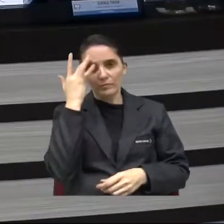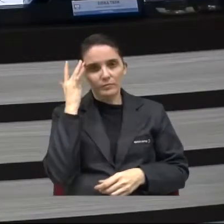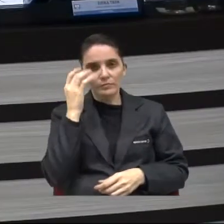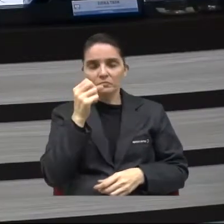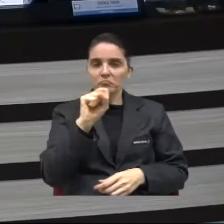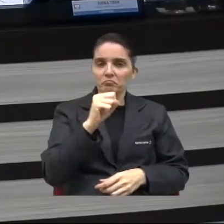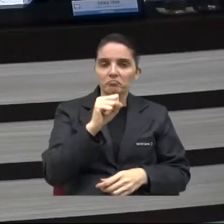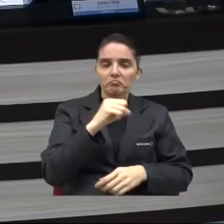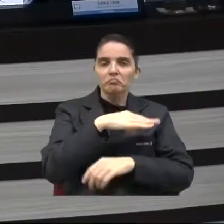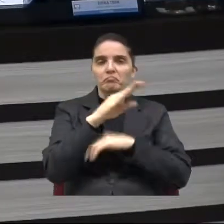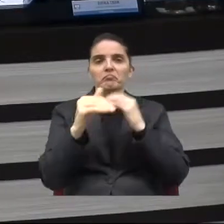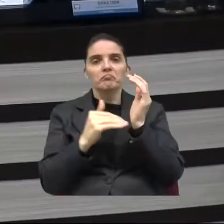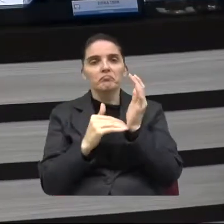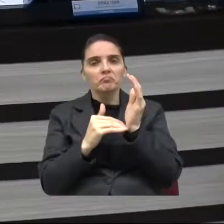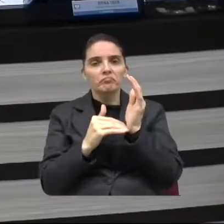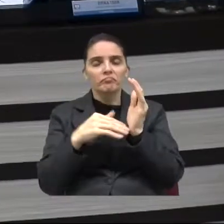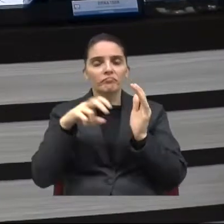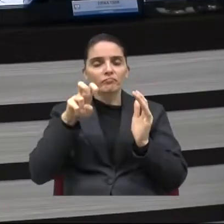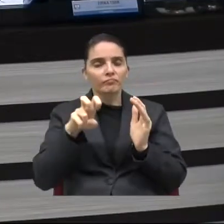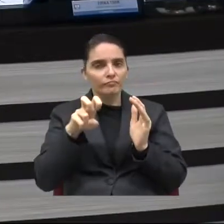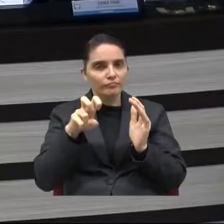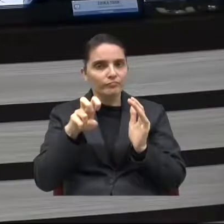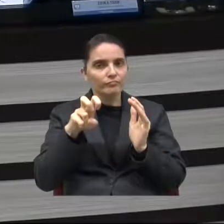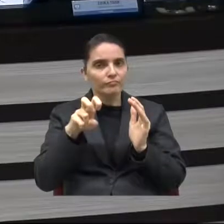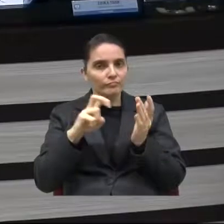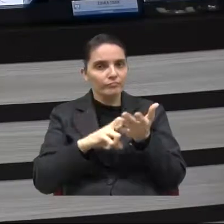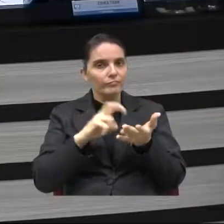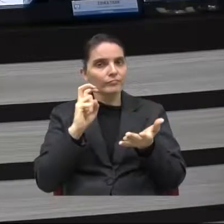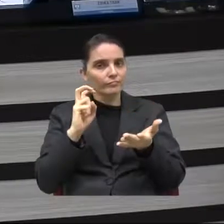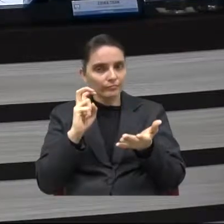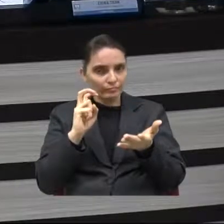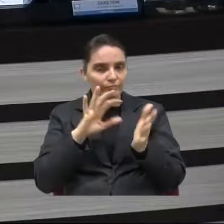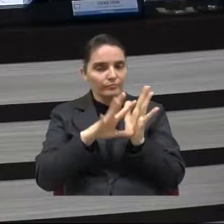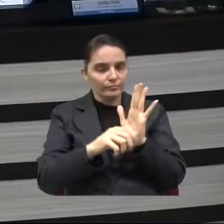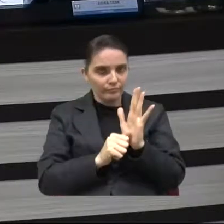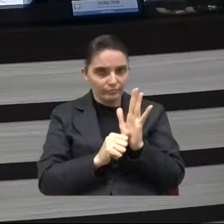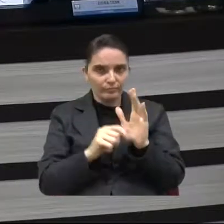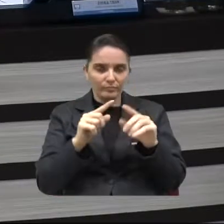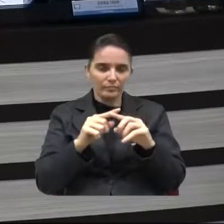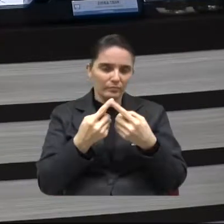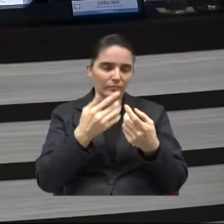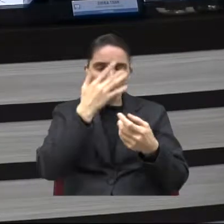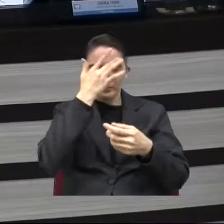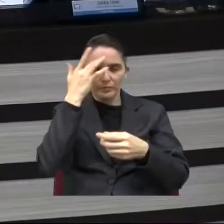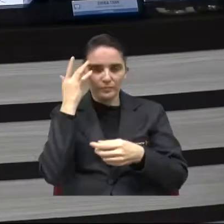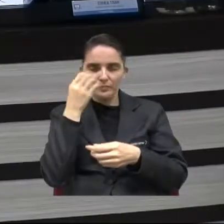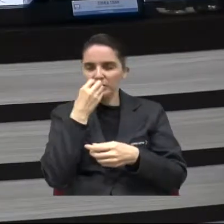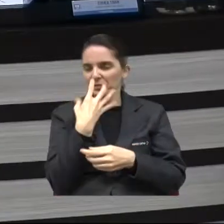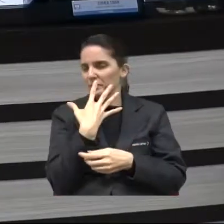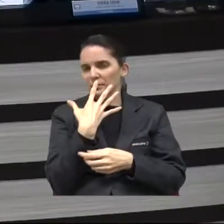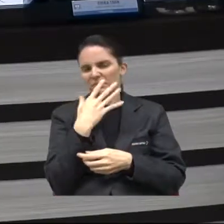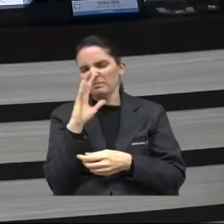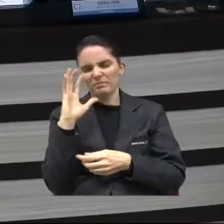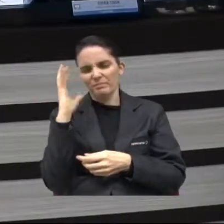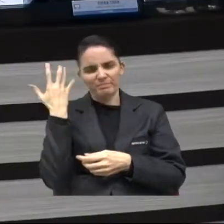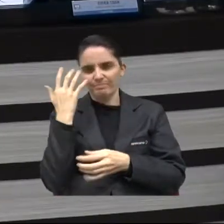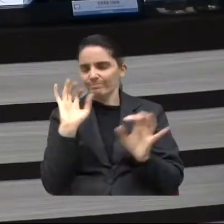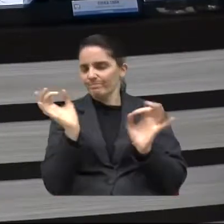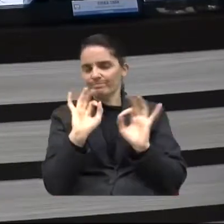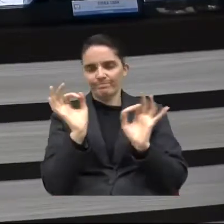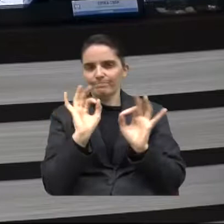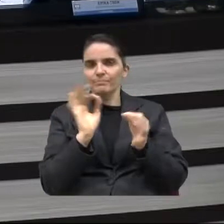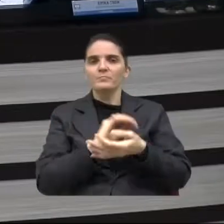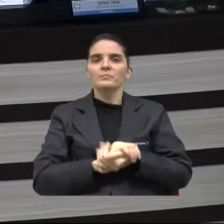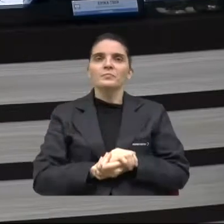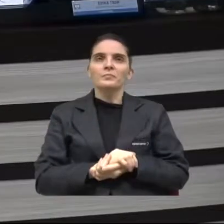8 às 5 da manhã. Eles levam. Que gente de bem sabe entregar, eu acho que não vai ter o problema do gente de bem. Mas